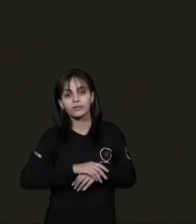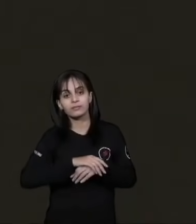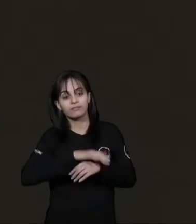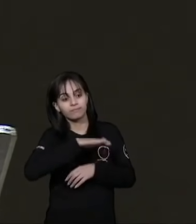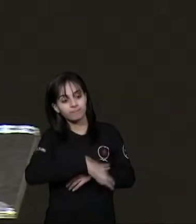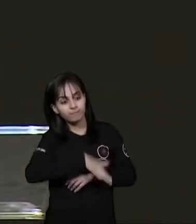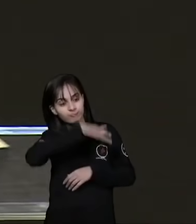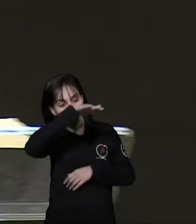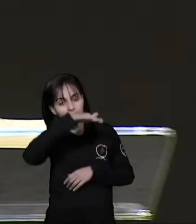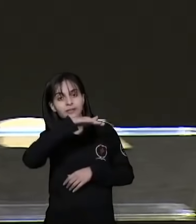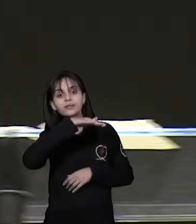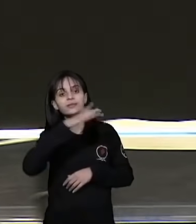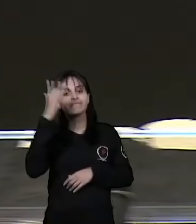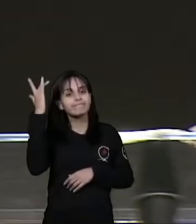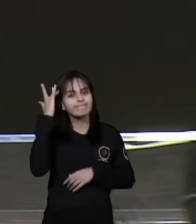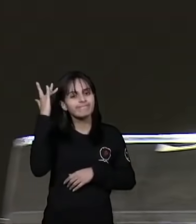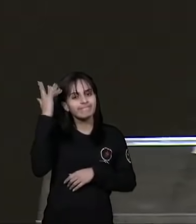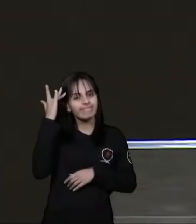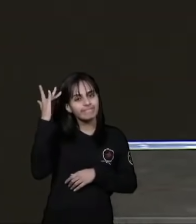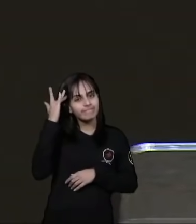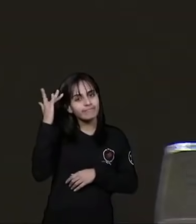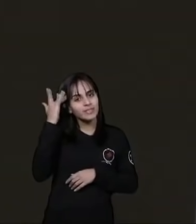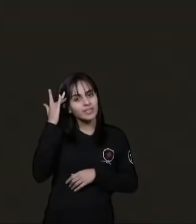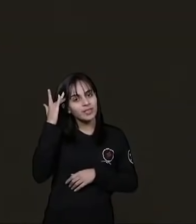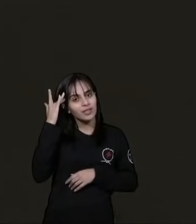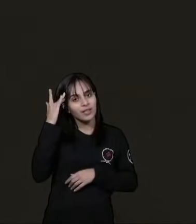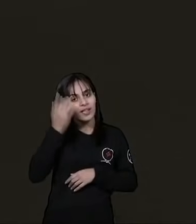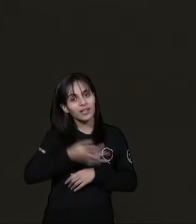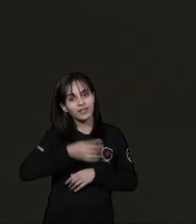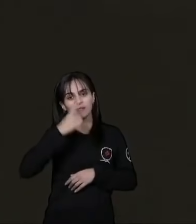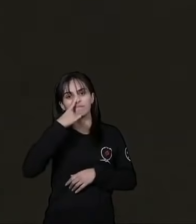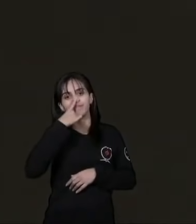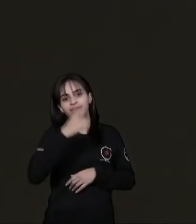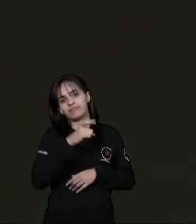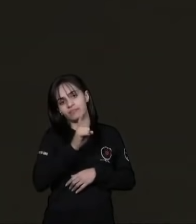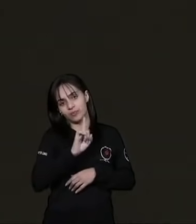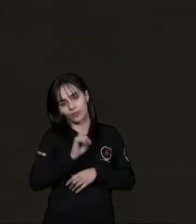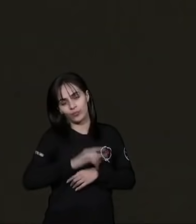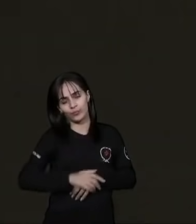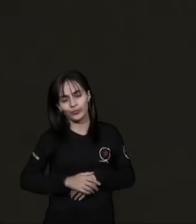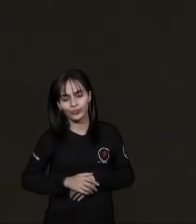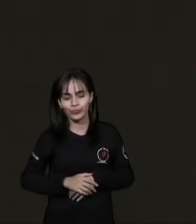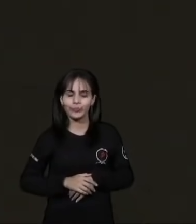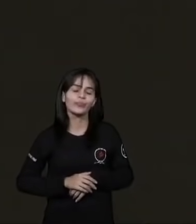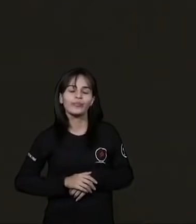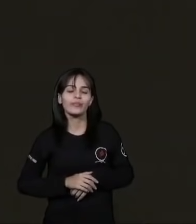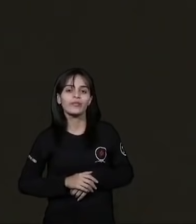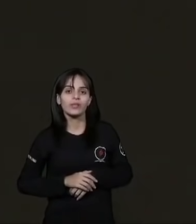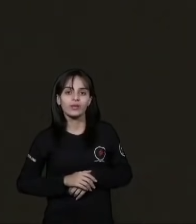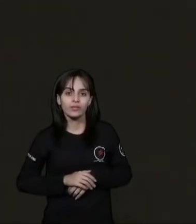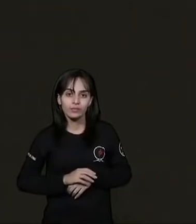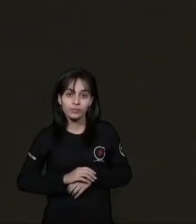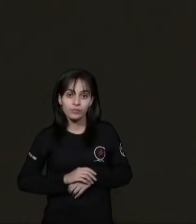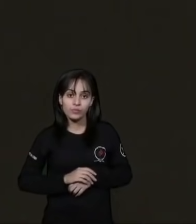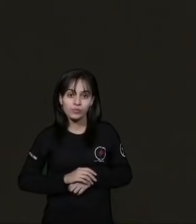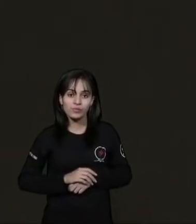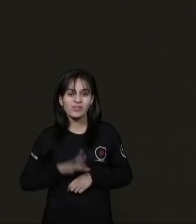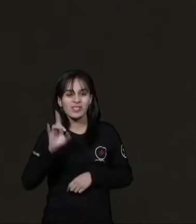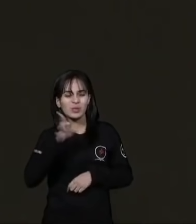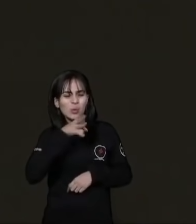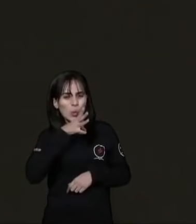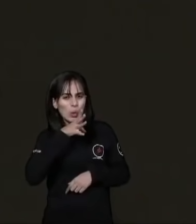crescer amadurecer e não desperdiçar Só Deus conhece o